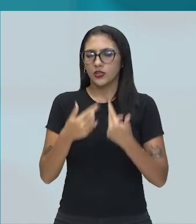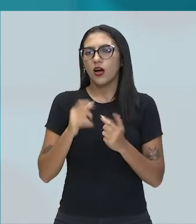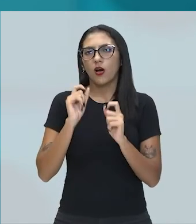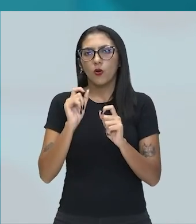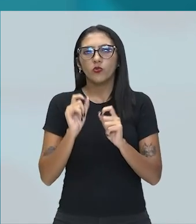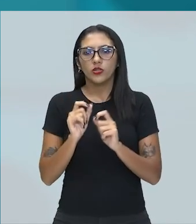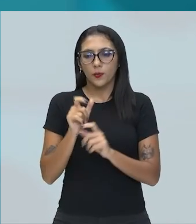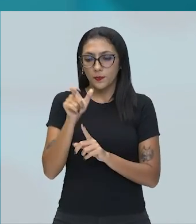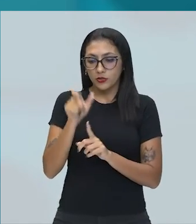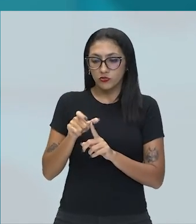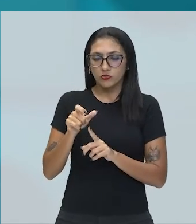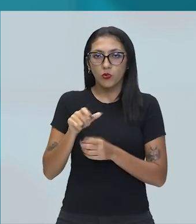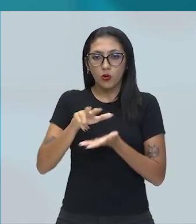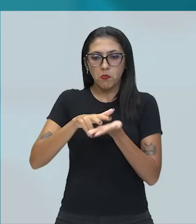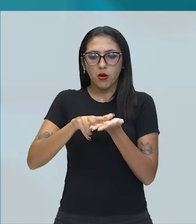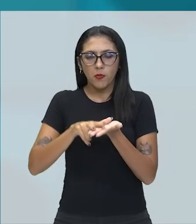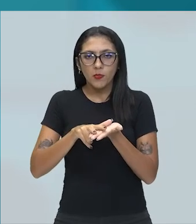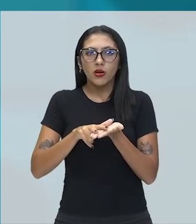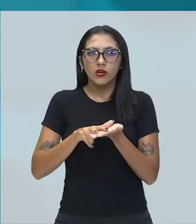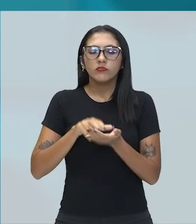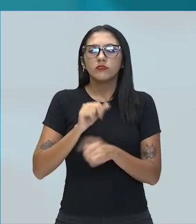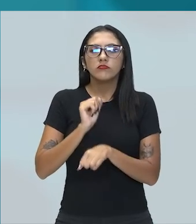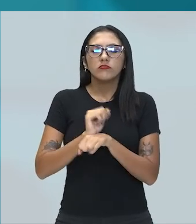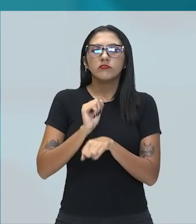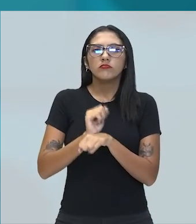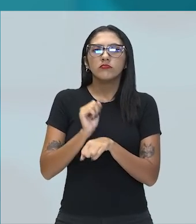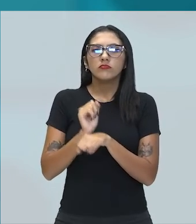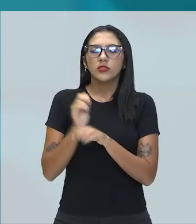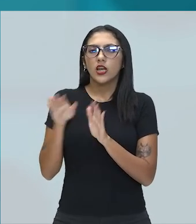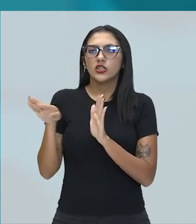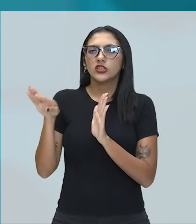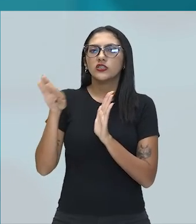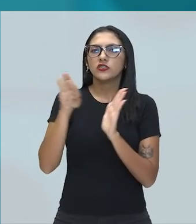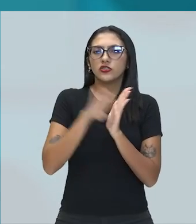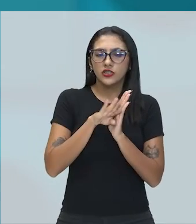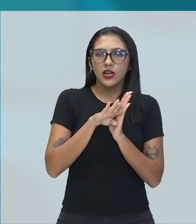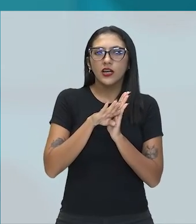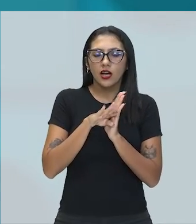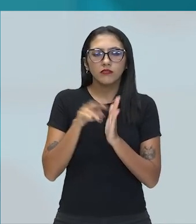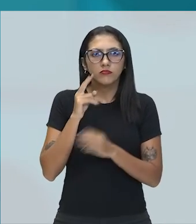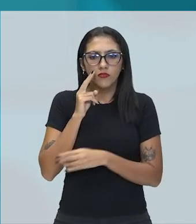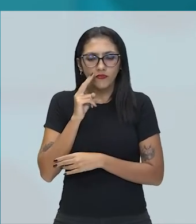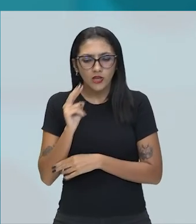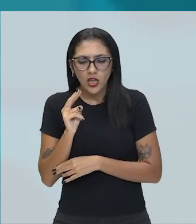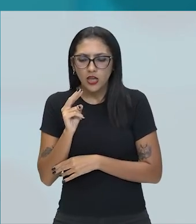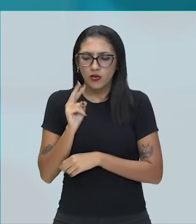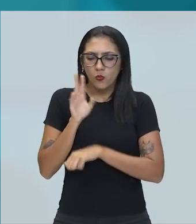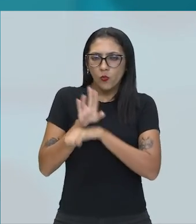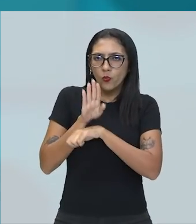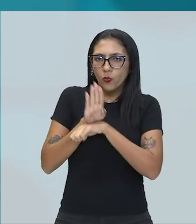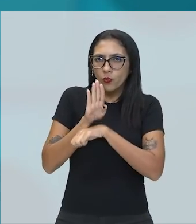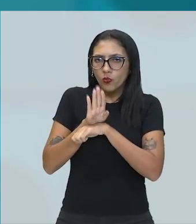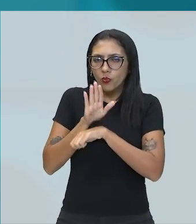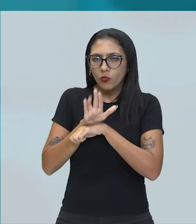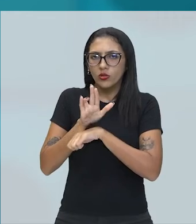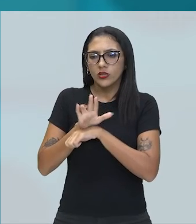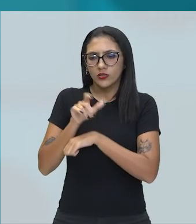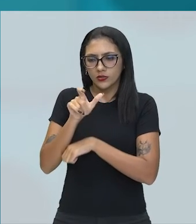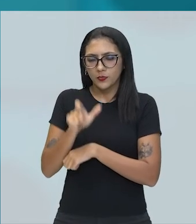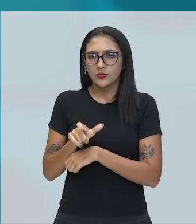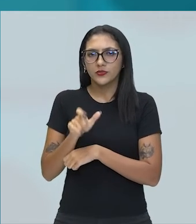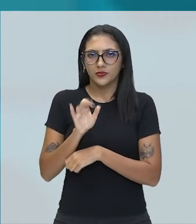dessa vítima e esperar esse atendimento, né, acompanhando sempre, observando a reação da